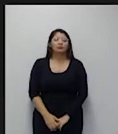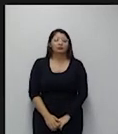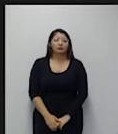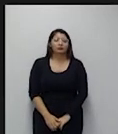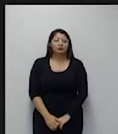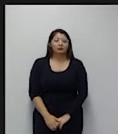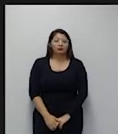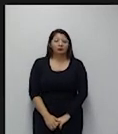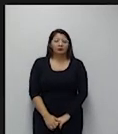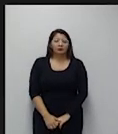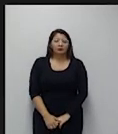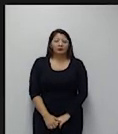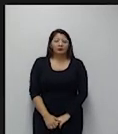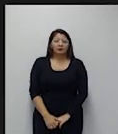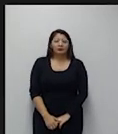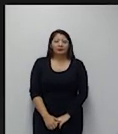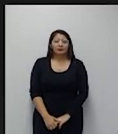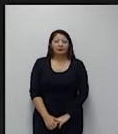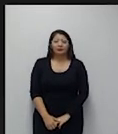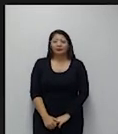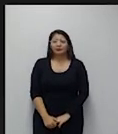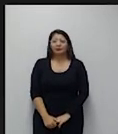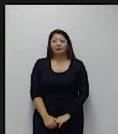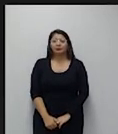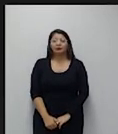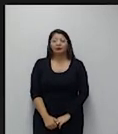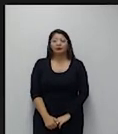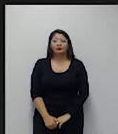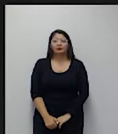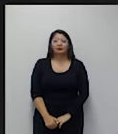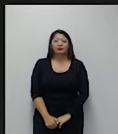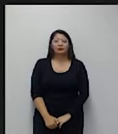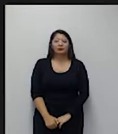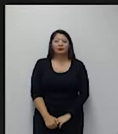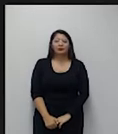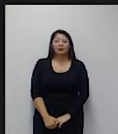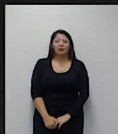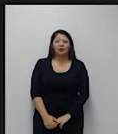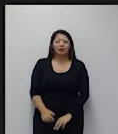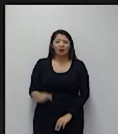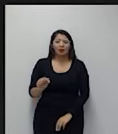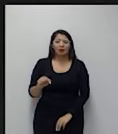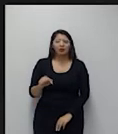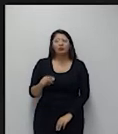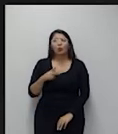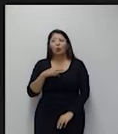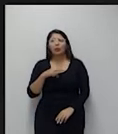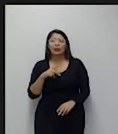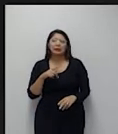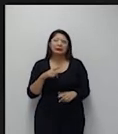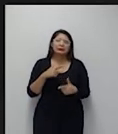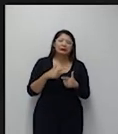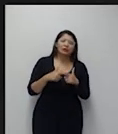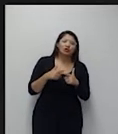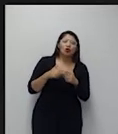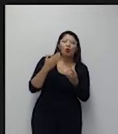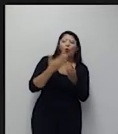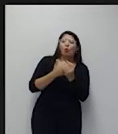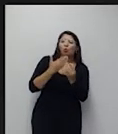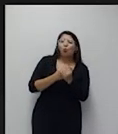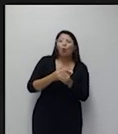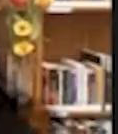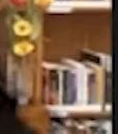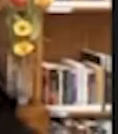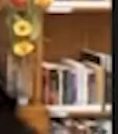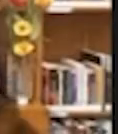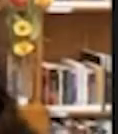Dantas afirmou ser juridicamente possível a imposição da multa mesmo diante da impossibilidade de quebra do sigilo em Ação